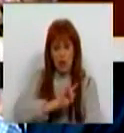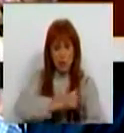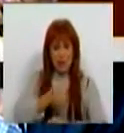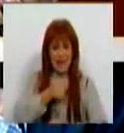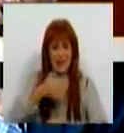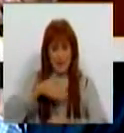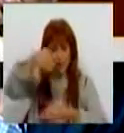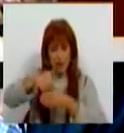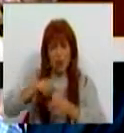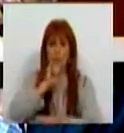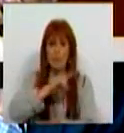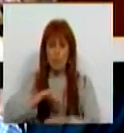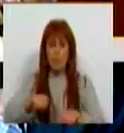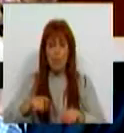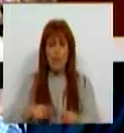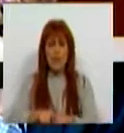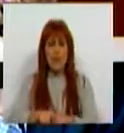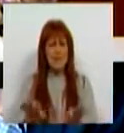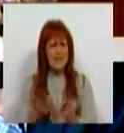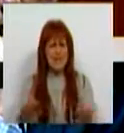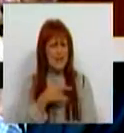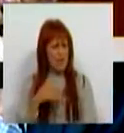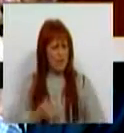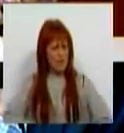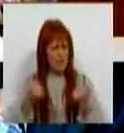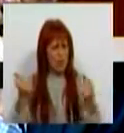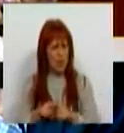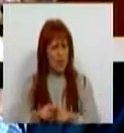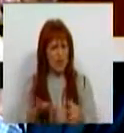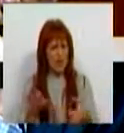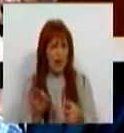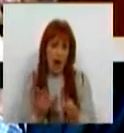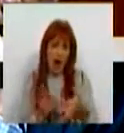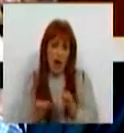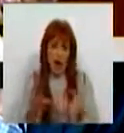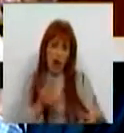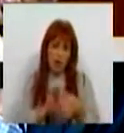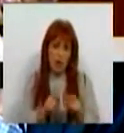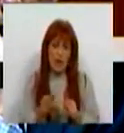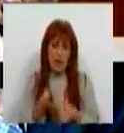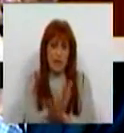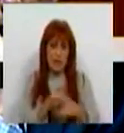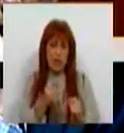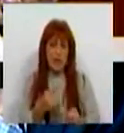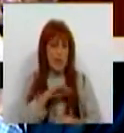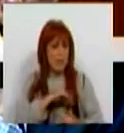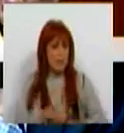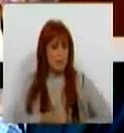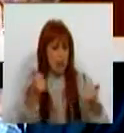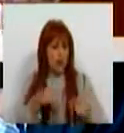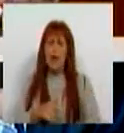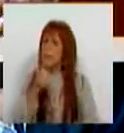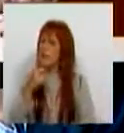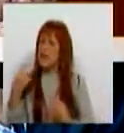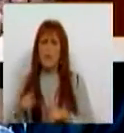nas empresas e poder termos, de uma forma mais saudável e ajustada a cada setor, uma melhor progressão salarial. Mas temos